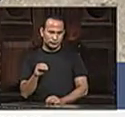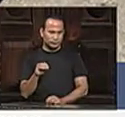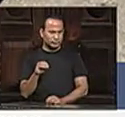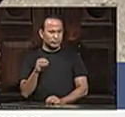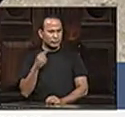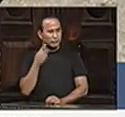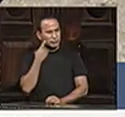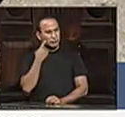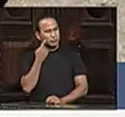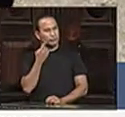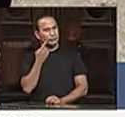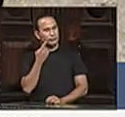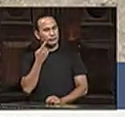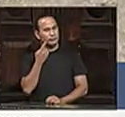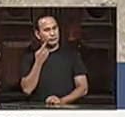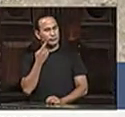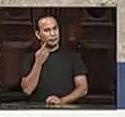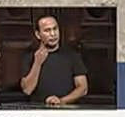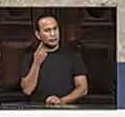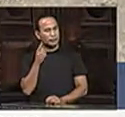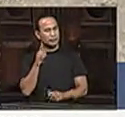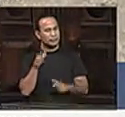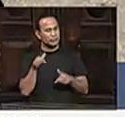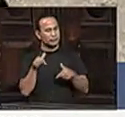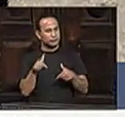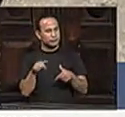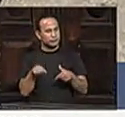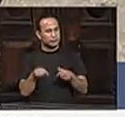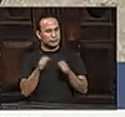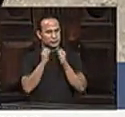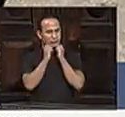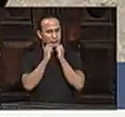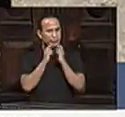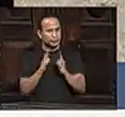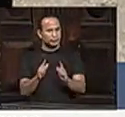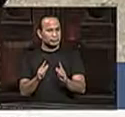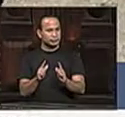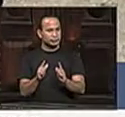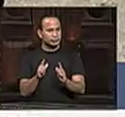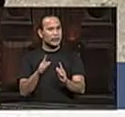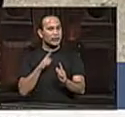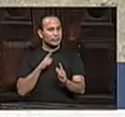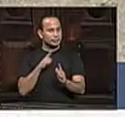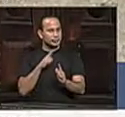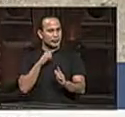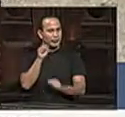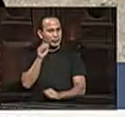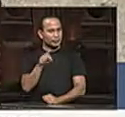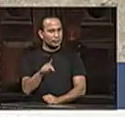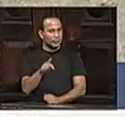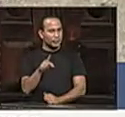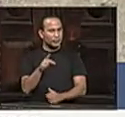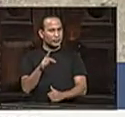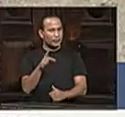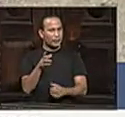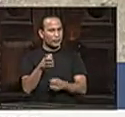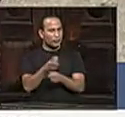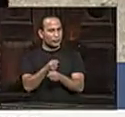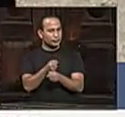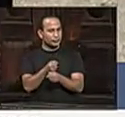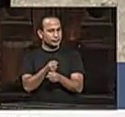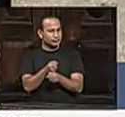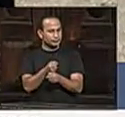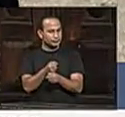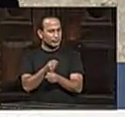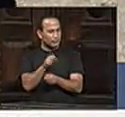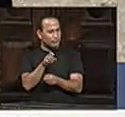Vossa Excelência. O fato desta Casa ter aprovado as contas